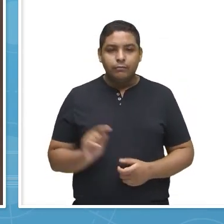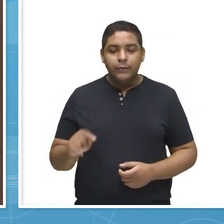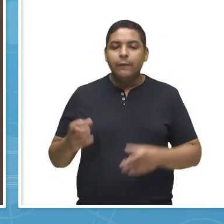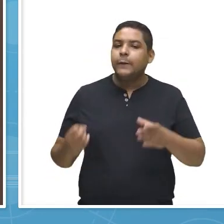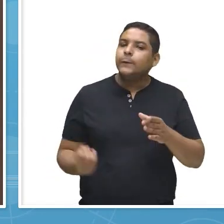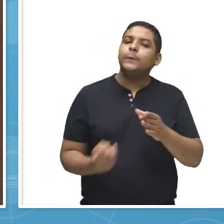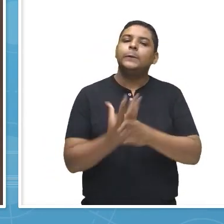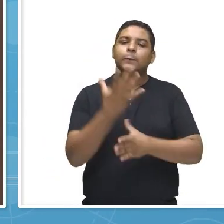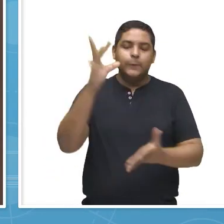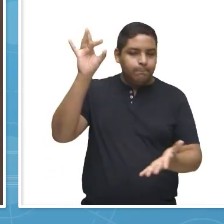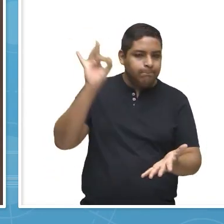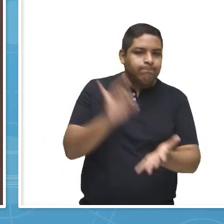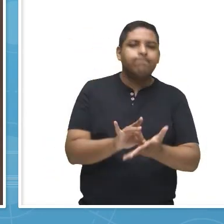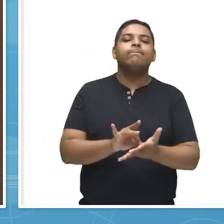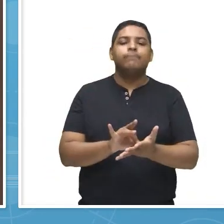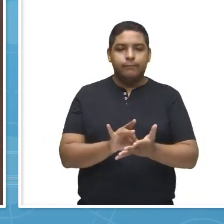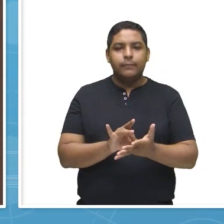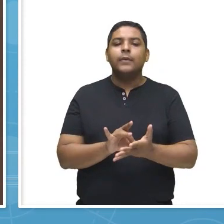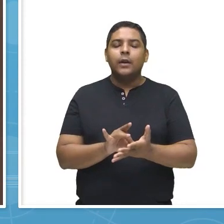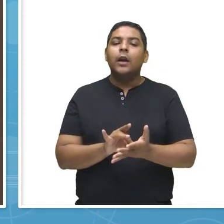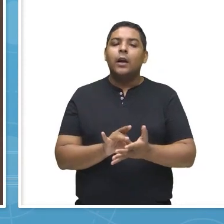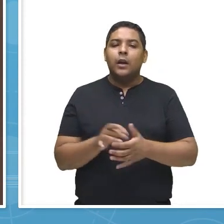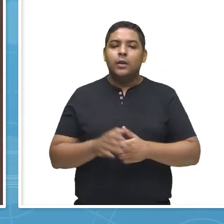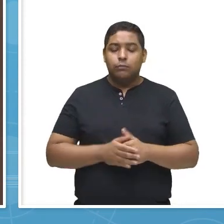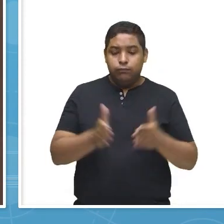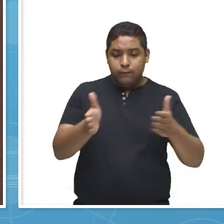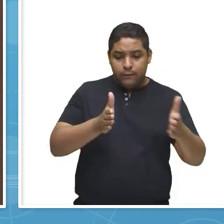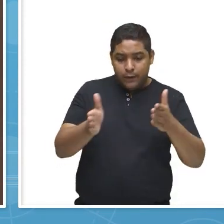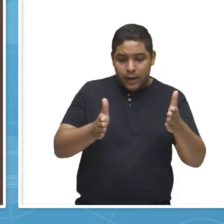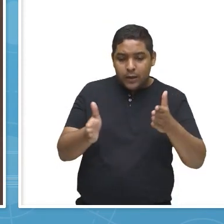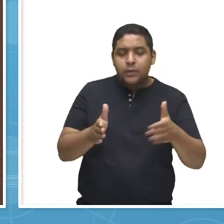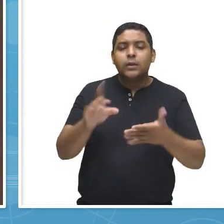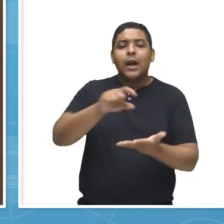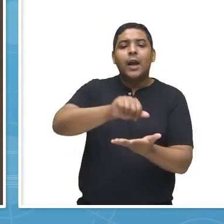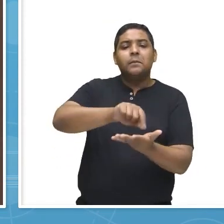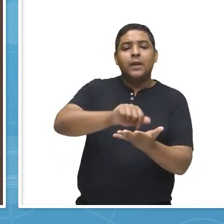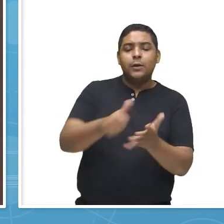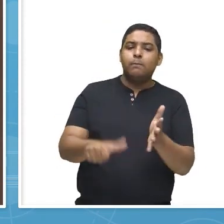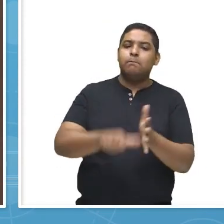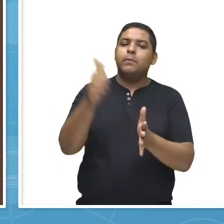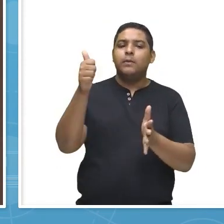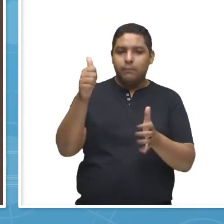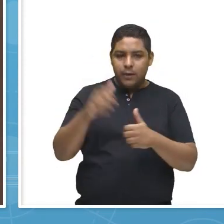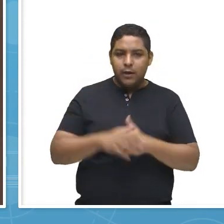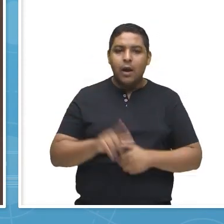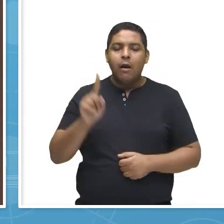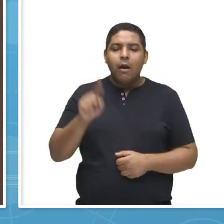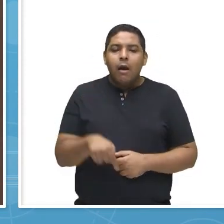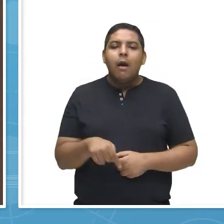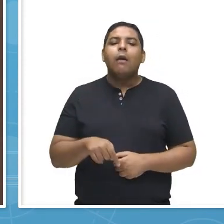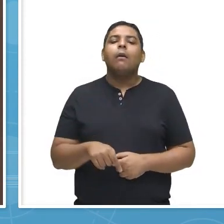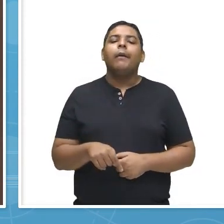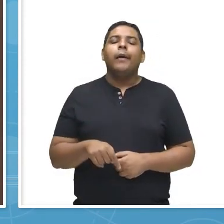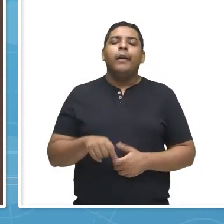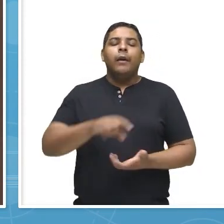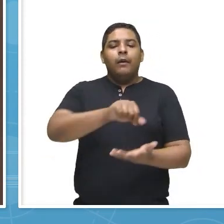de fato essa primeira fase do capitalismo, que é o capitalismo comercial, tá? Colonização